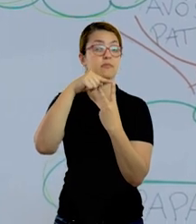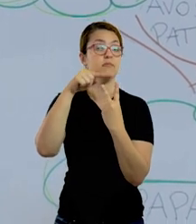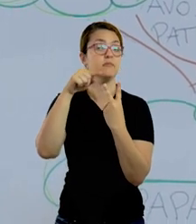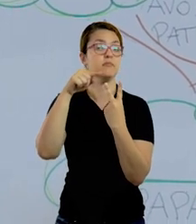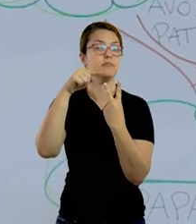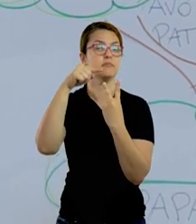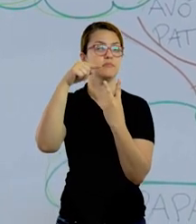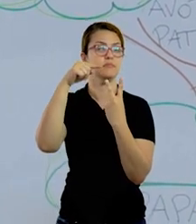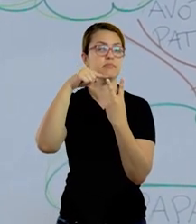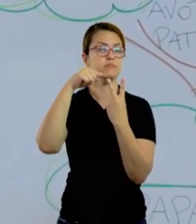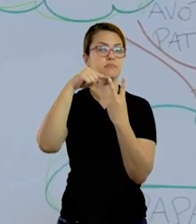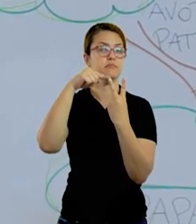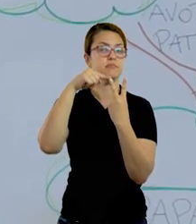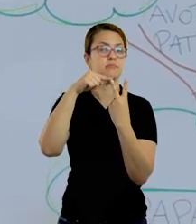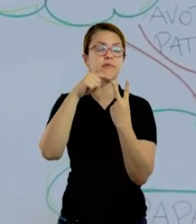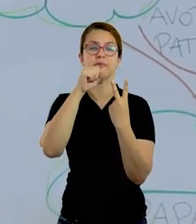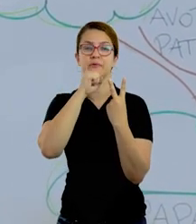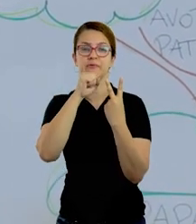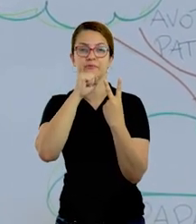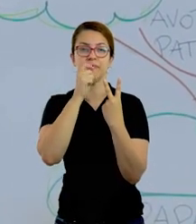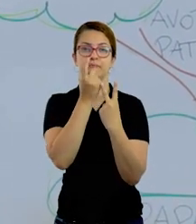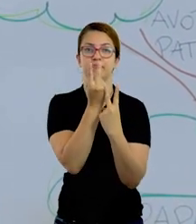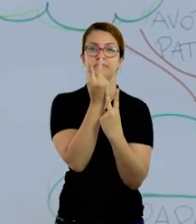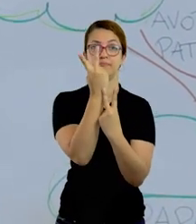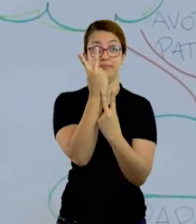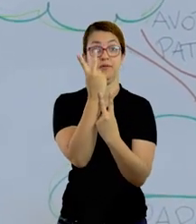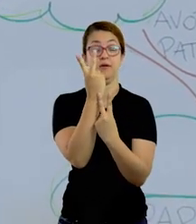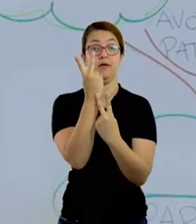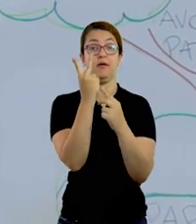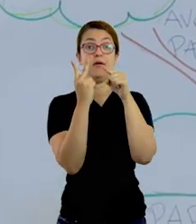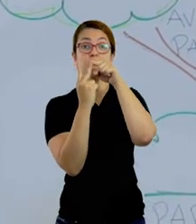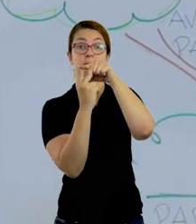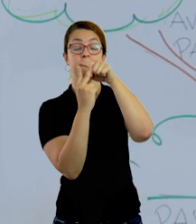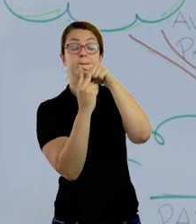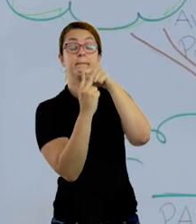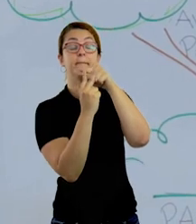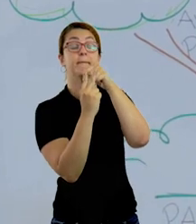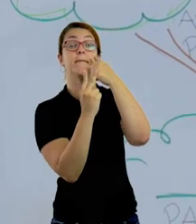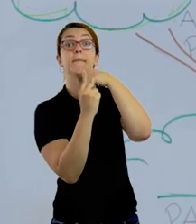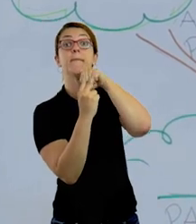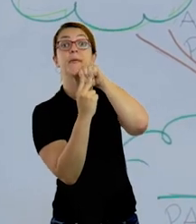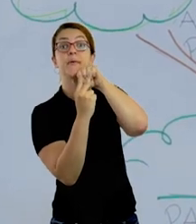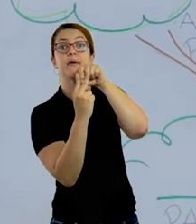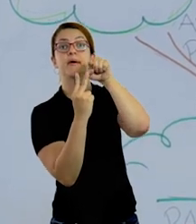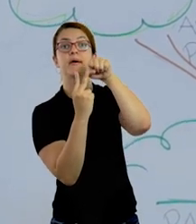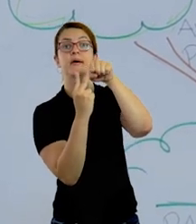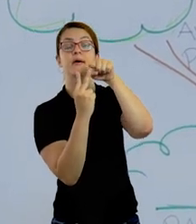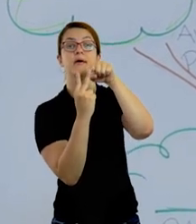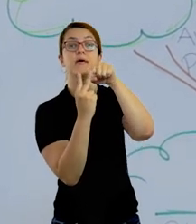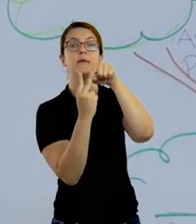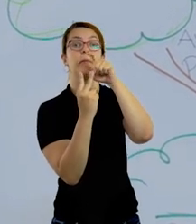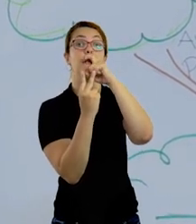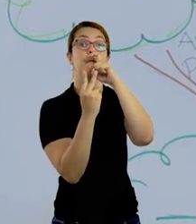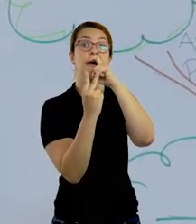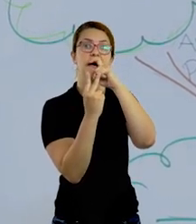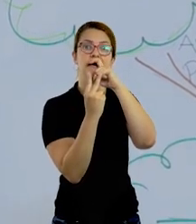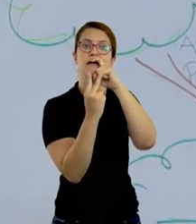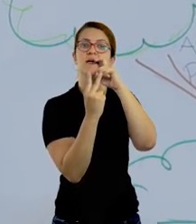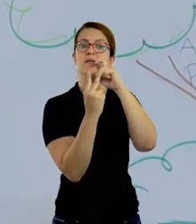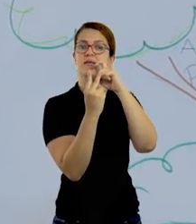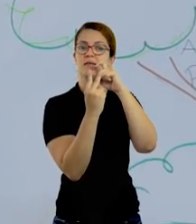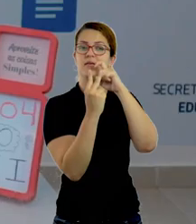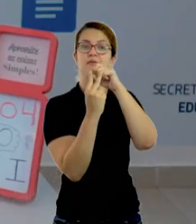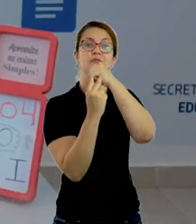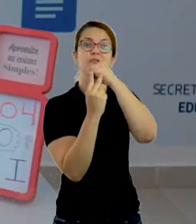sua avó materna, você também vai desenhar mais uma com duas linhas, que representa a mamãe e o papai do seu avô